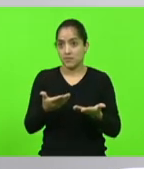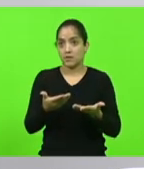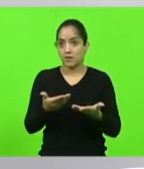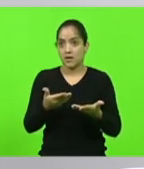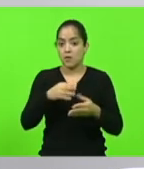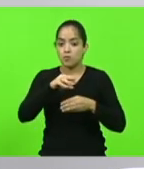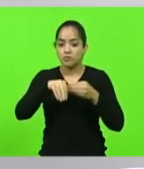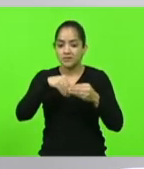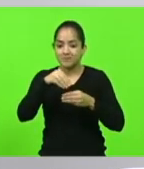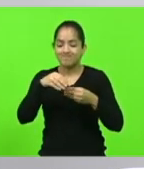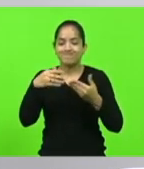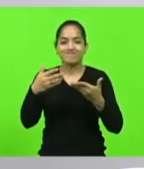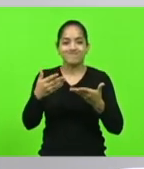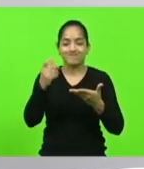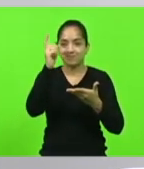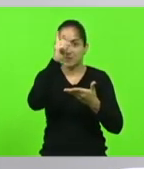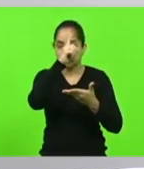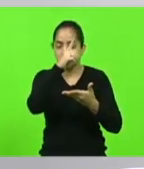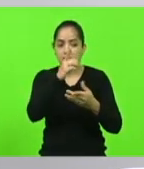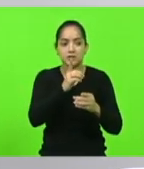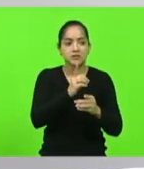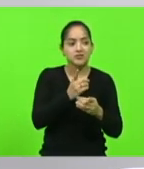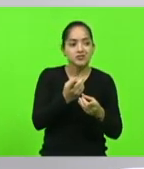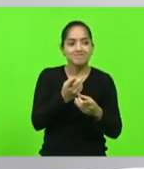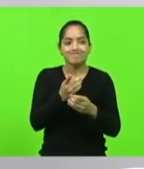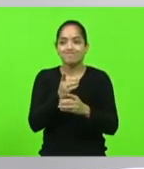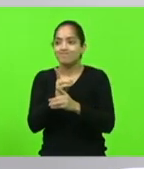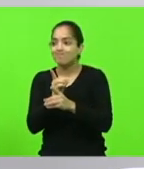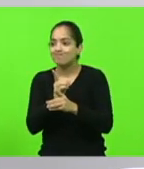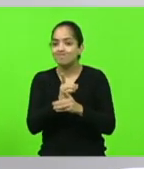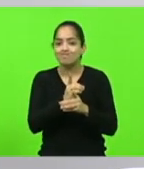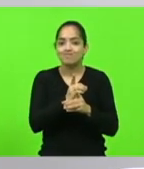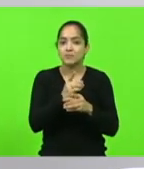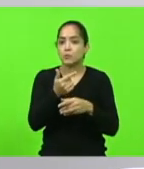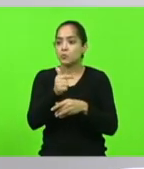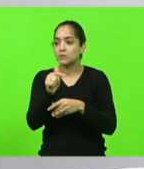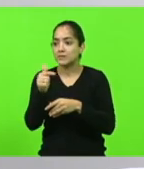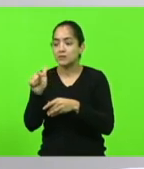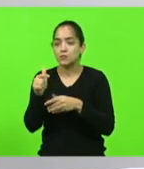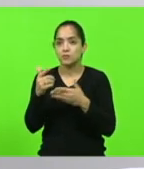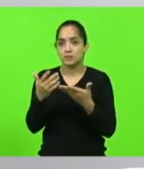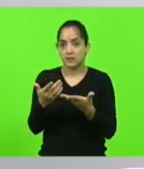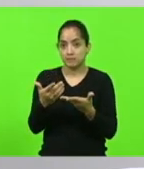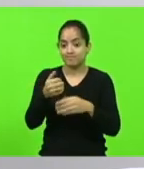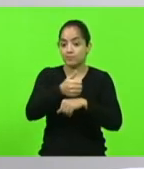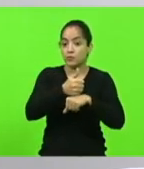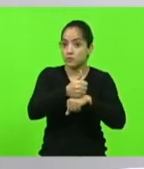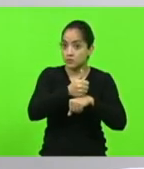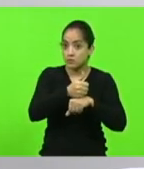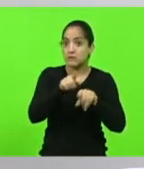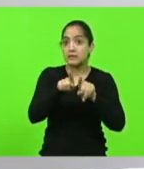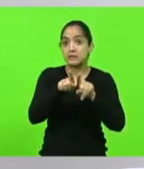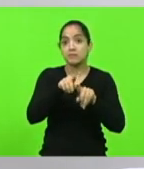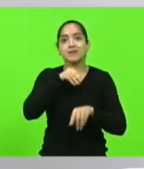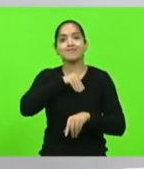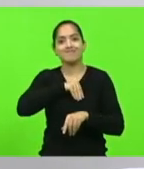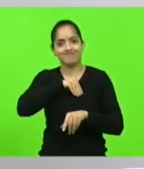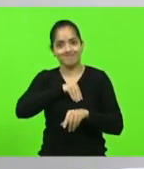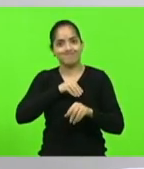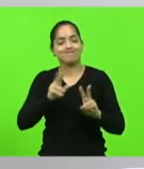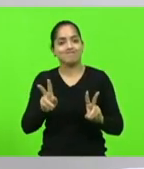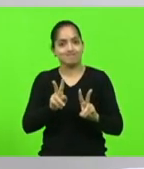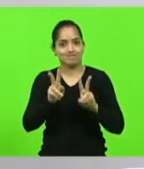misto de dificuldade de encontrar realmente os os profissionais de uma questão salarial de valorização